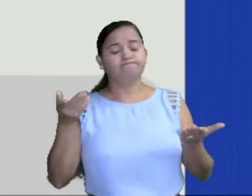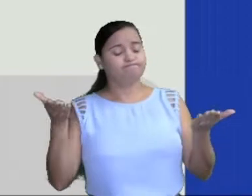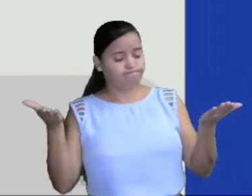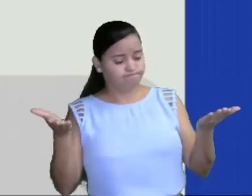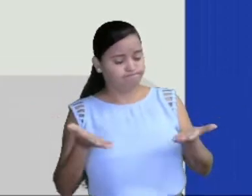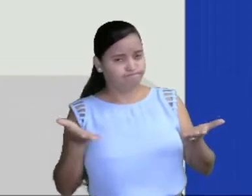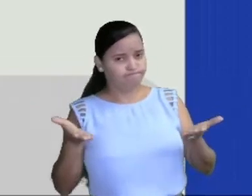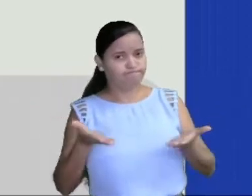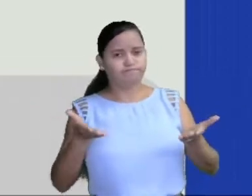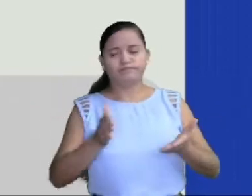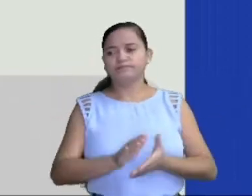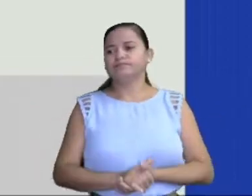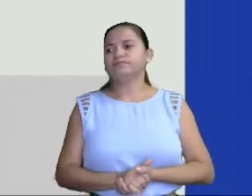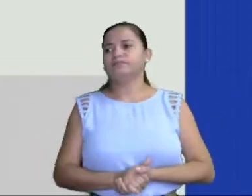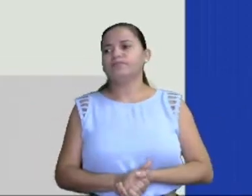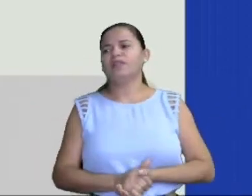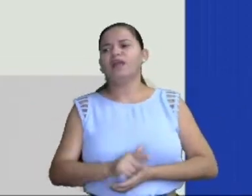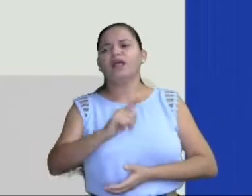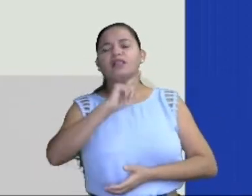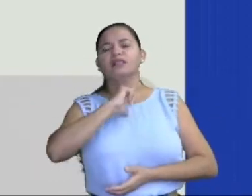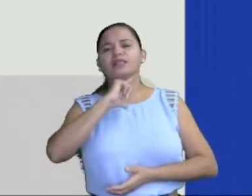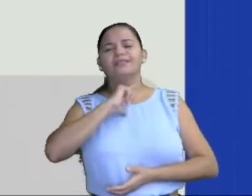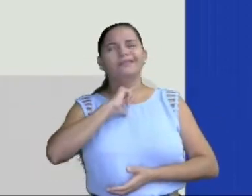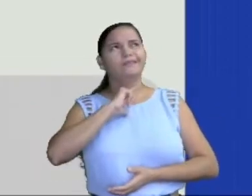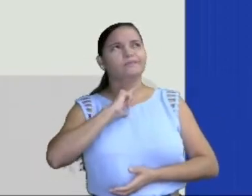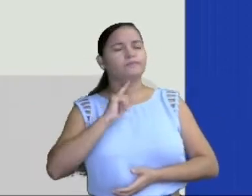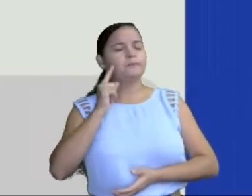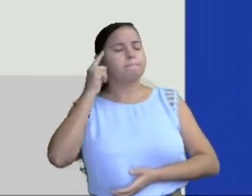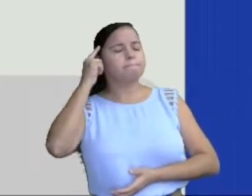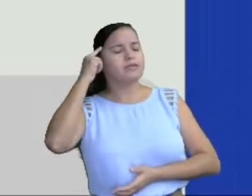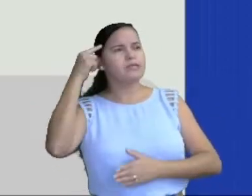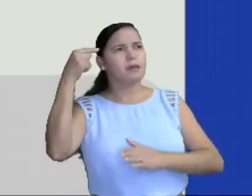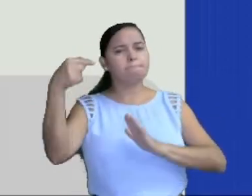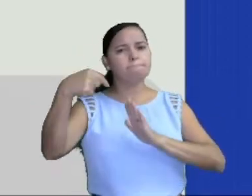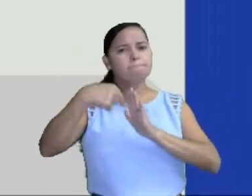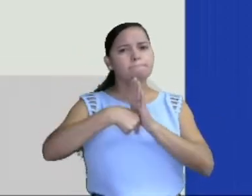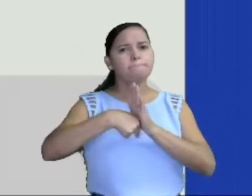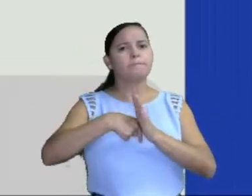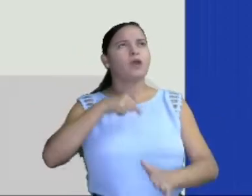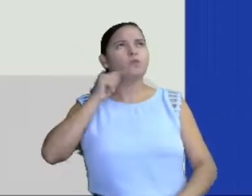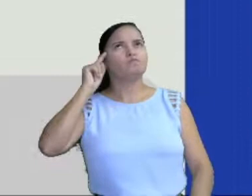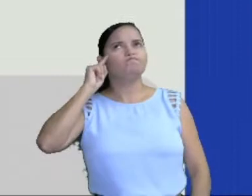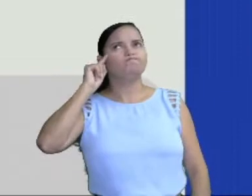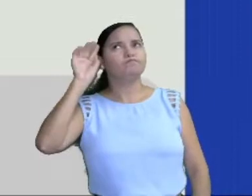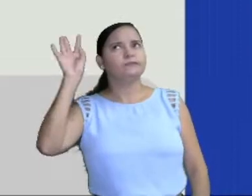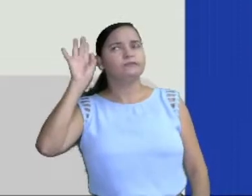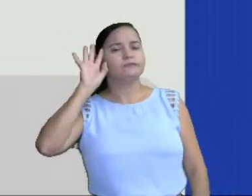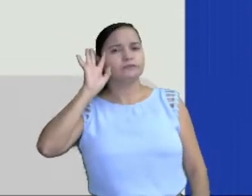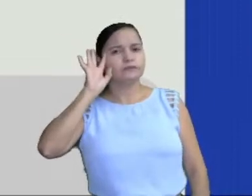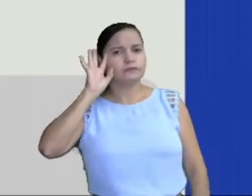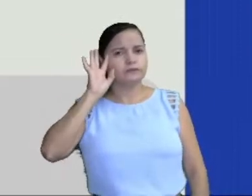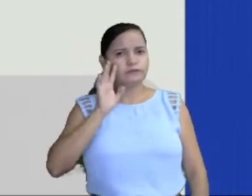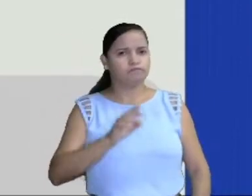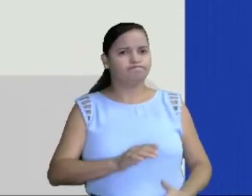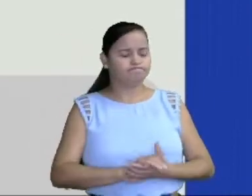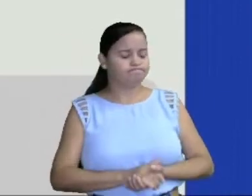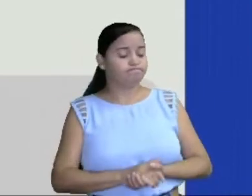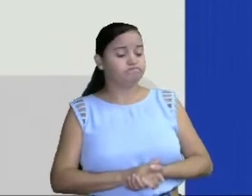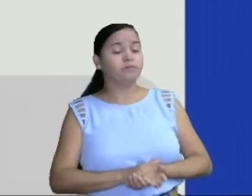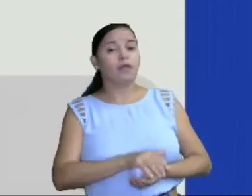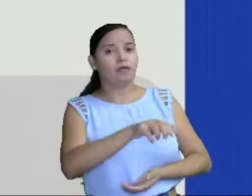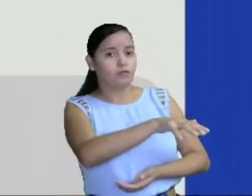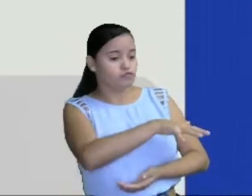vamos dizer assim, o que a gente tem que refletir nela é o seguinte: reconhecer e diferenciar